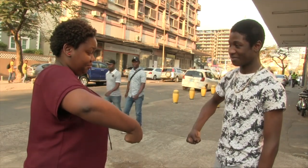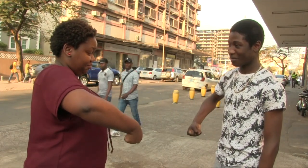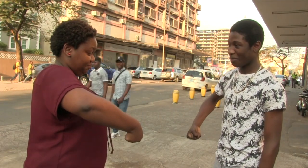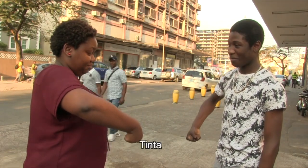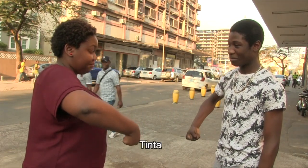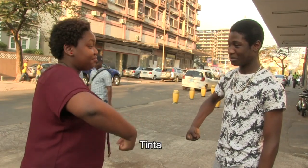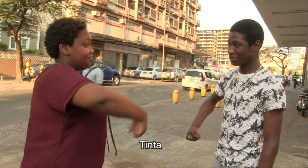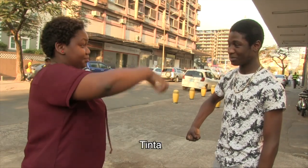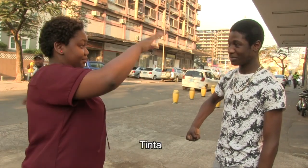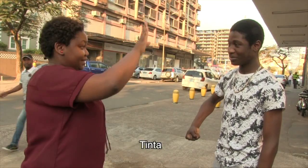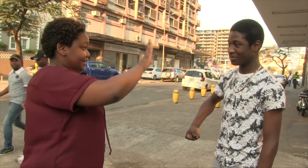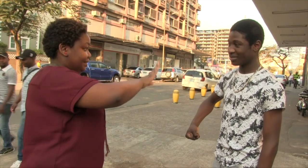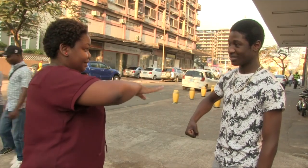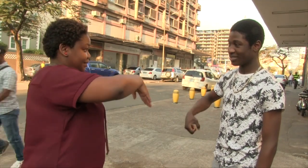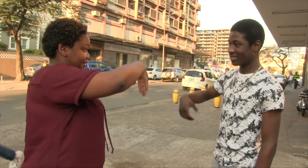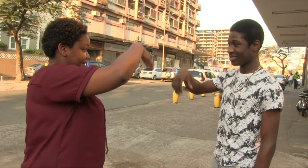Tinta.